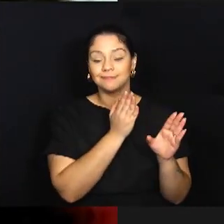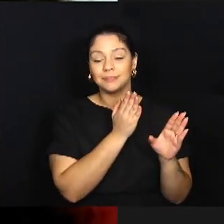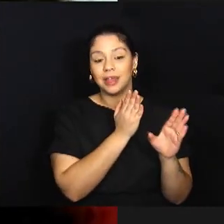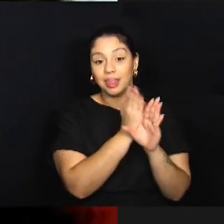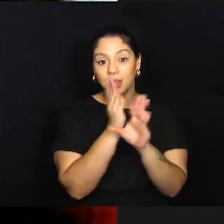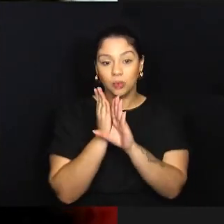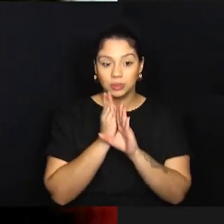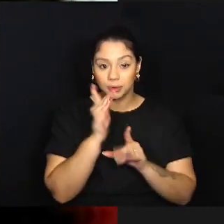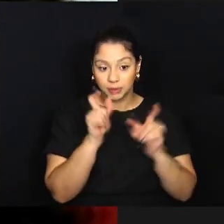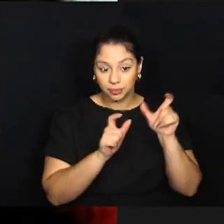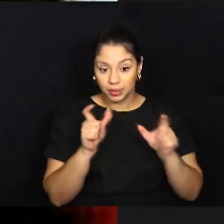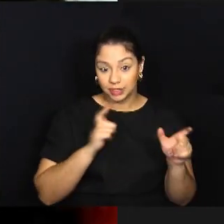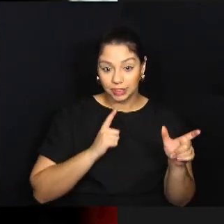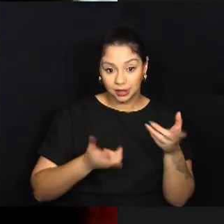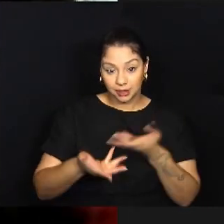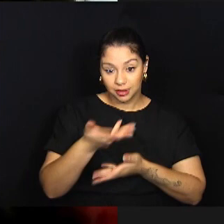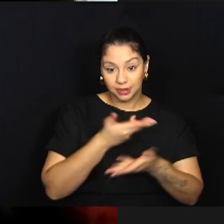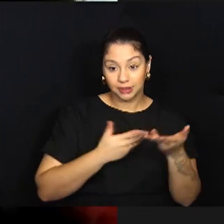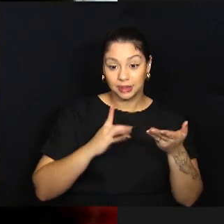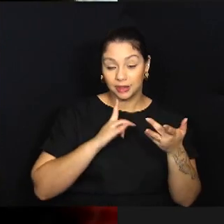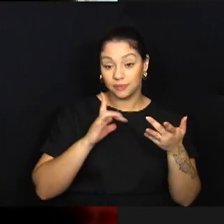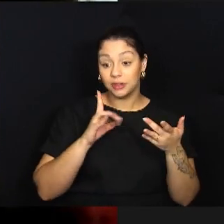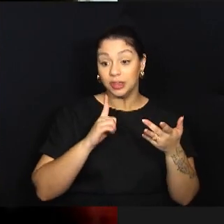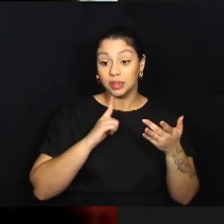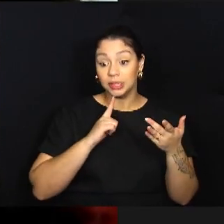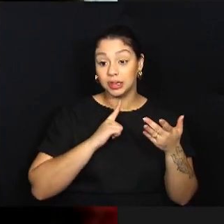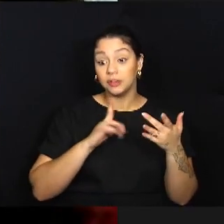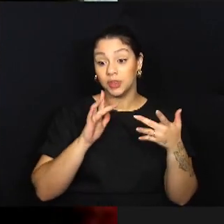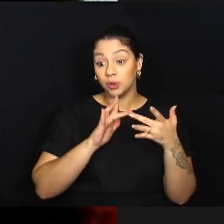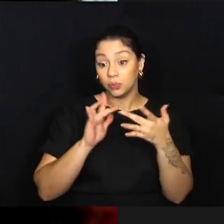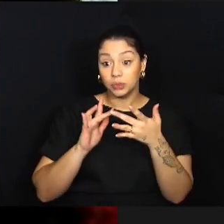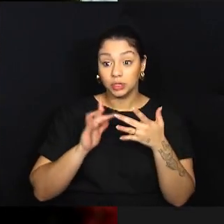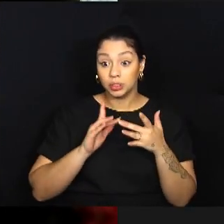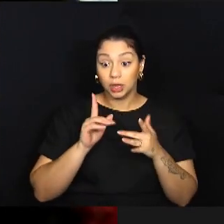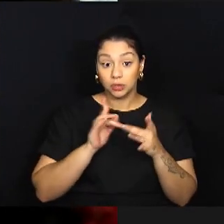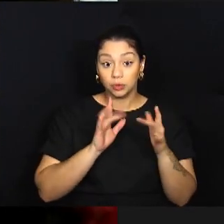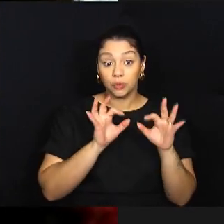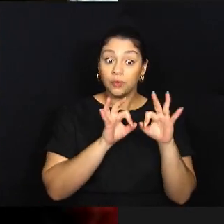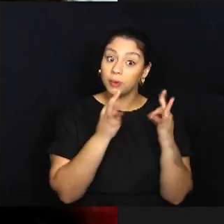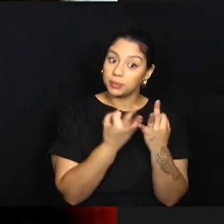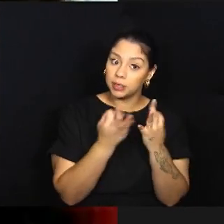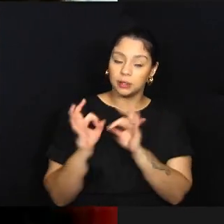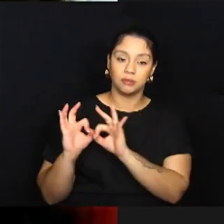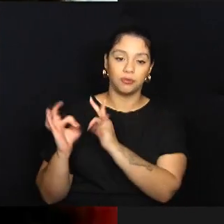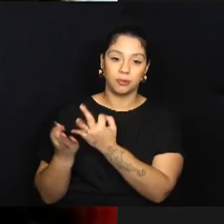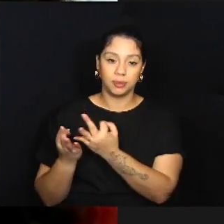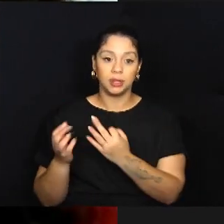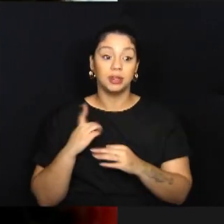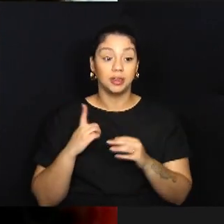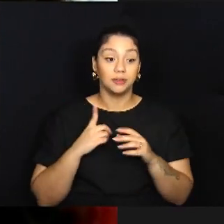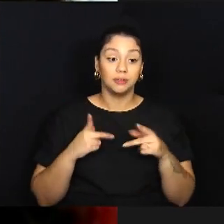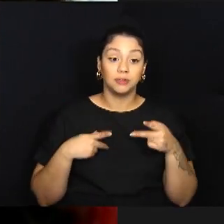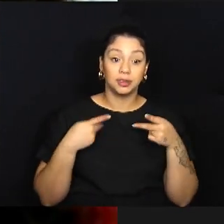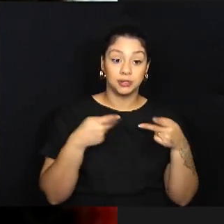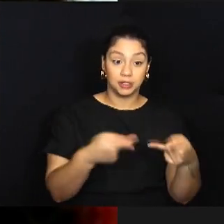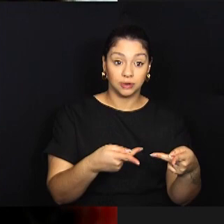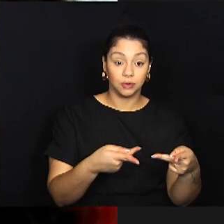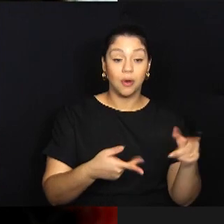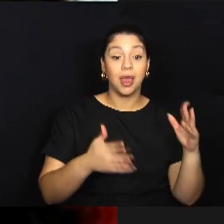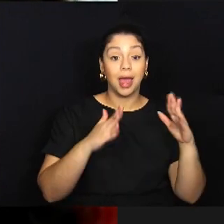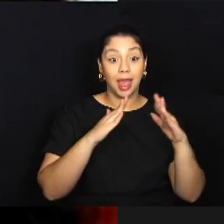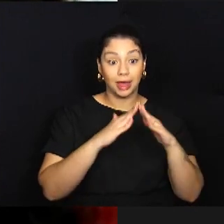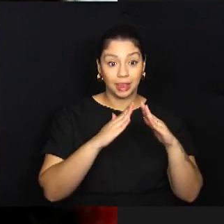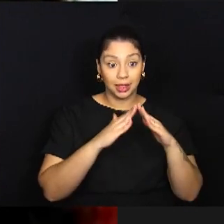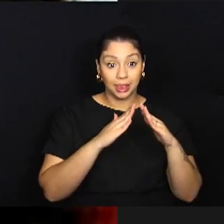convivido com eles. Então, a gente fez contato com a família dos dois, né? Tanto do Érico Veríssimo, a gente visitou a casa do